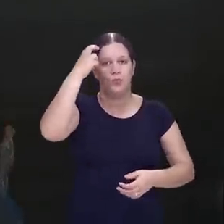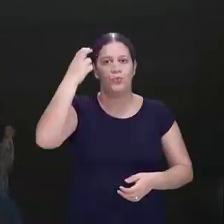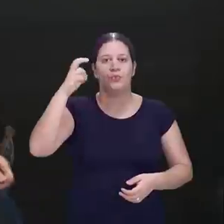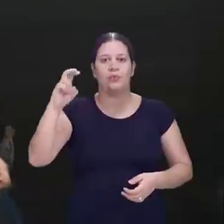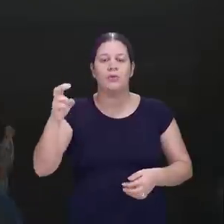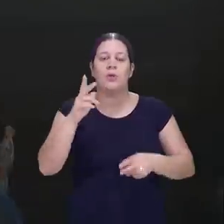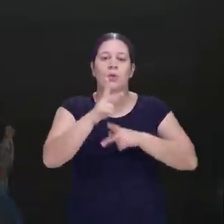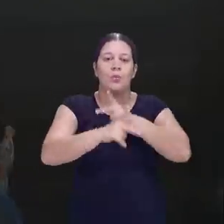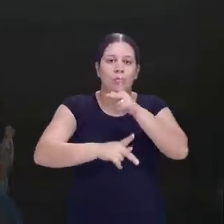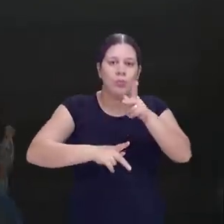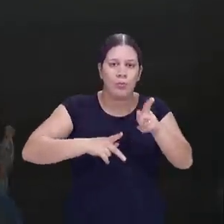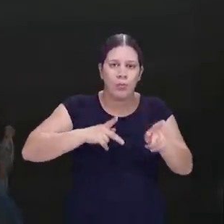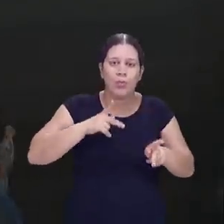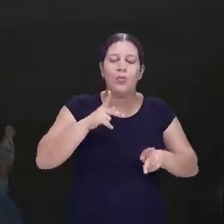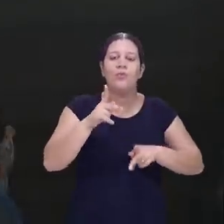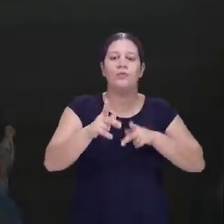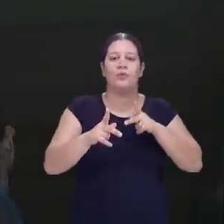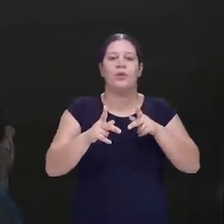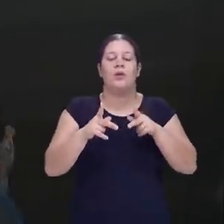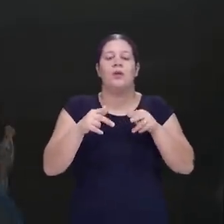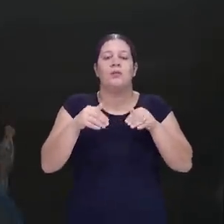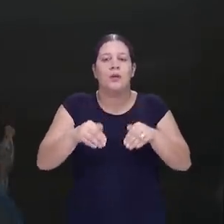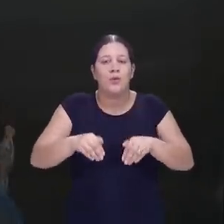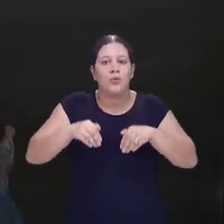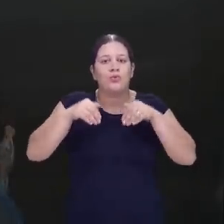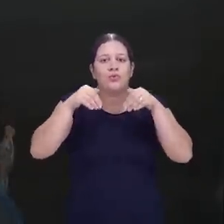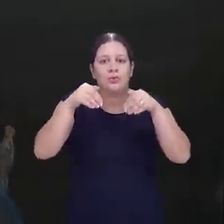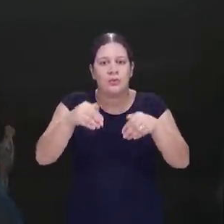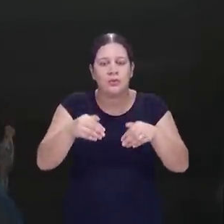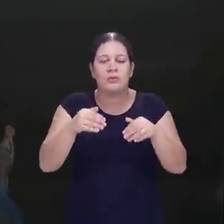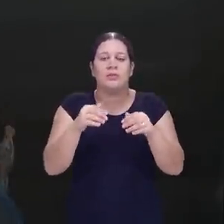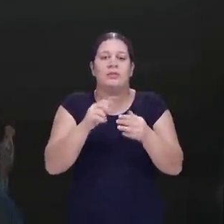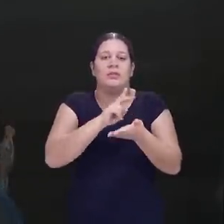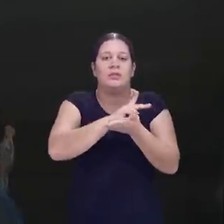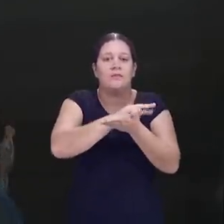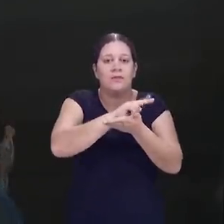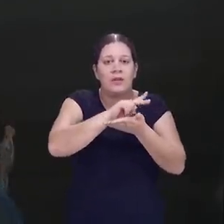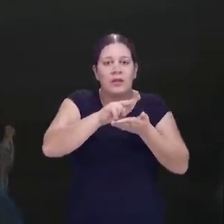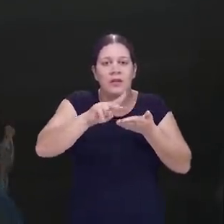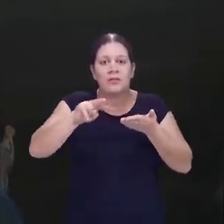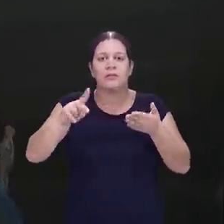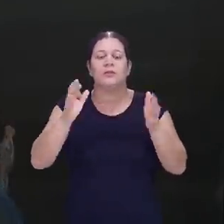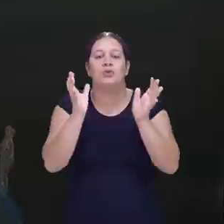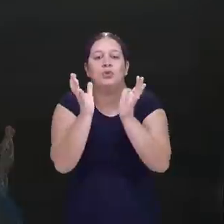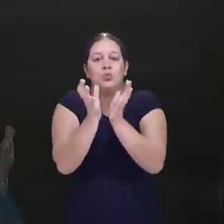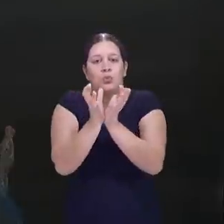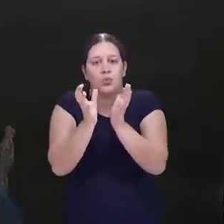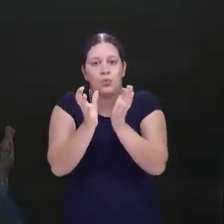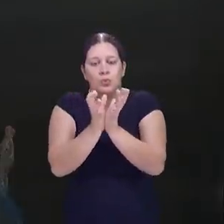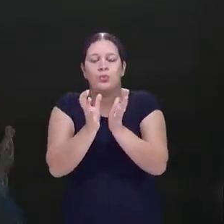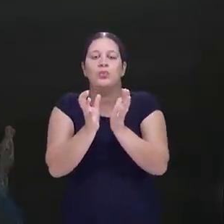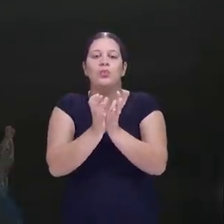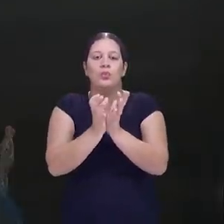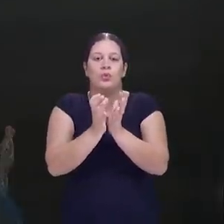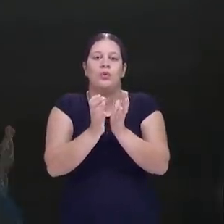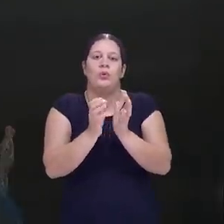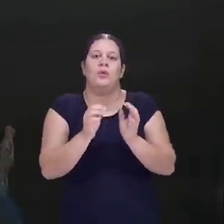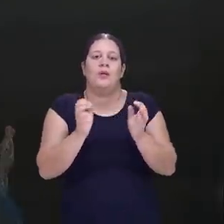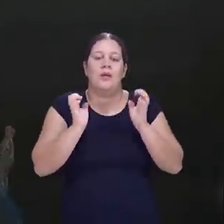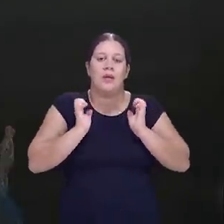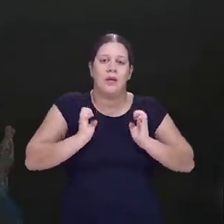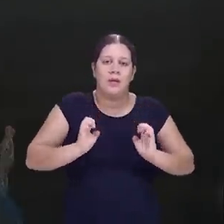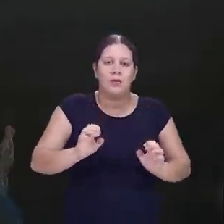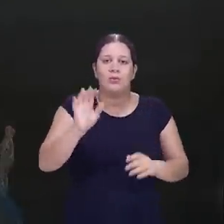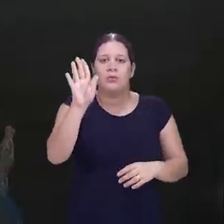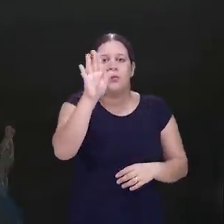cultura. Nós temos o povo australiano, que é formado por diversos grupos étnicos,